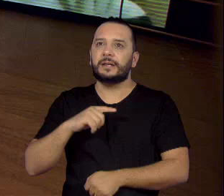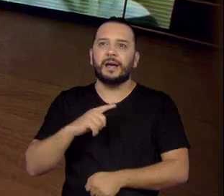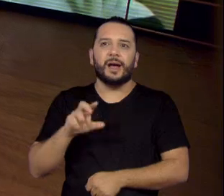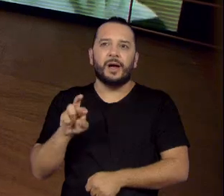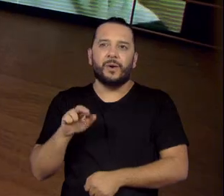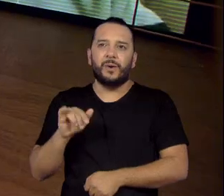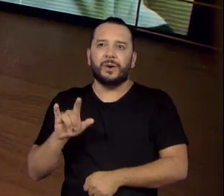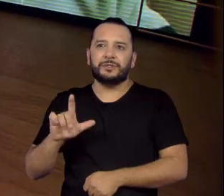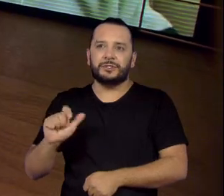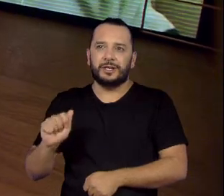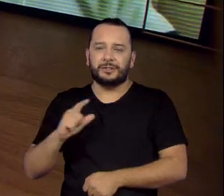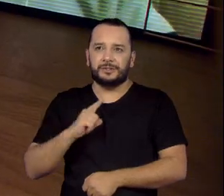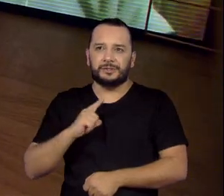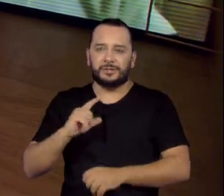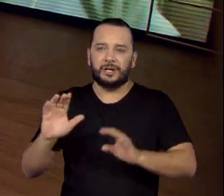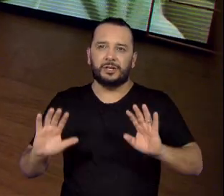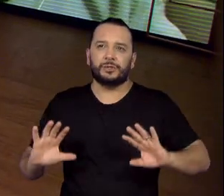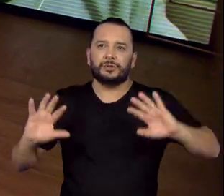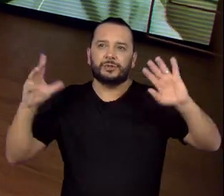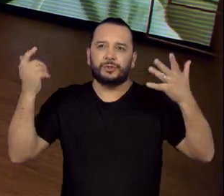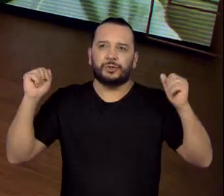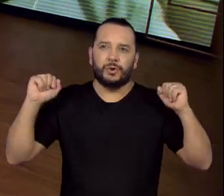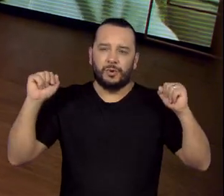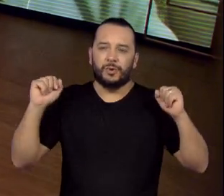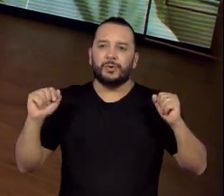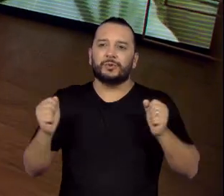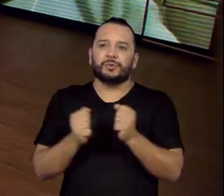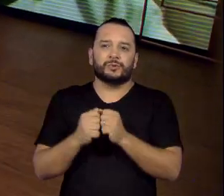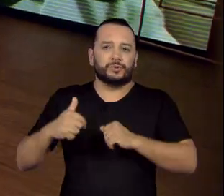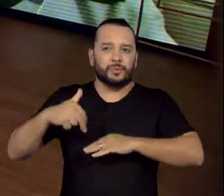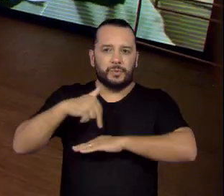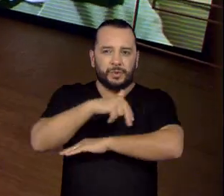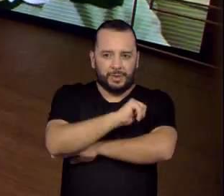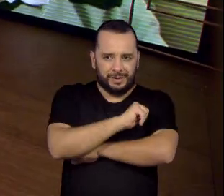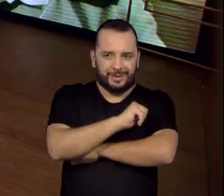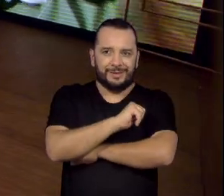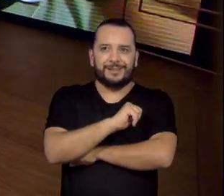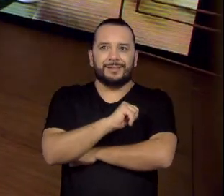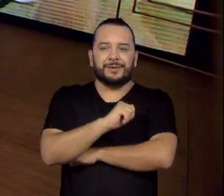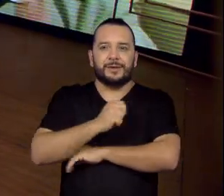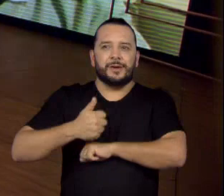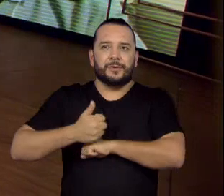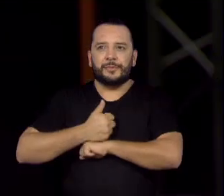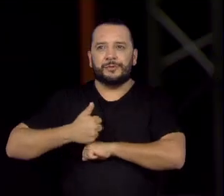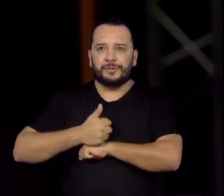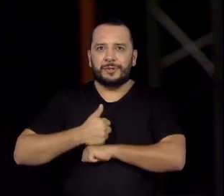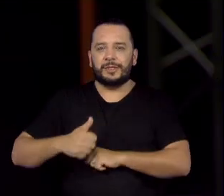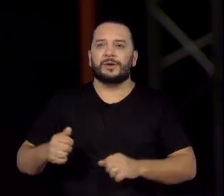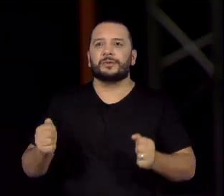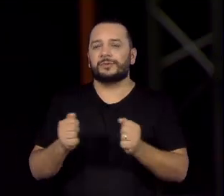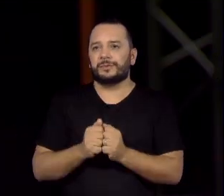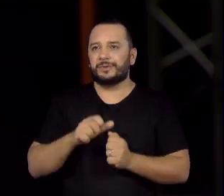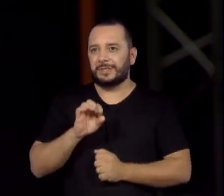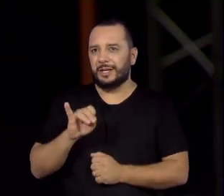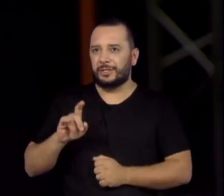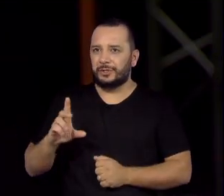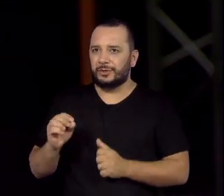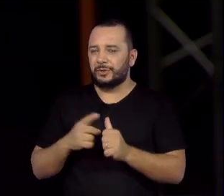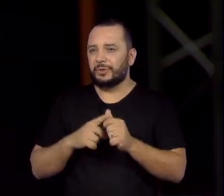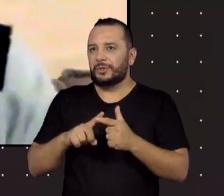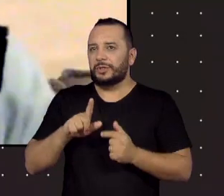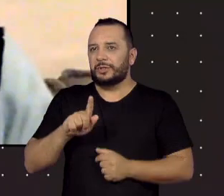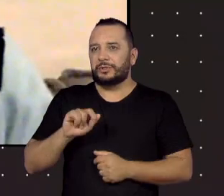grandes shows com modelos, com Sérgio Mendes, com Gilberto Gil,